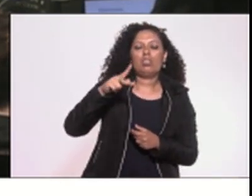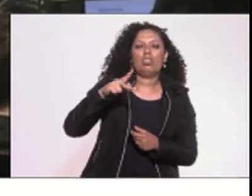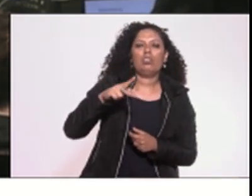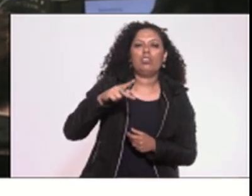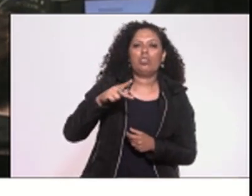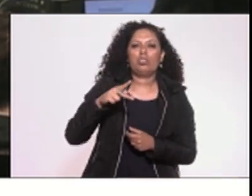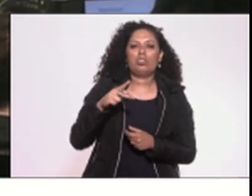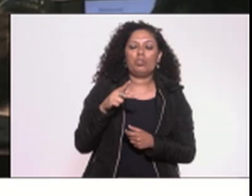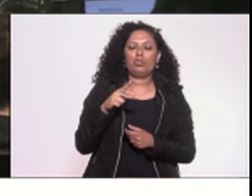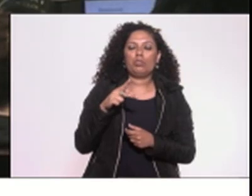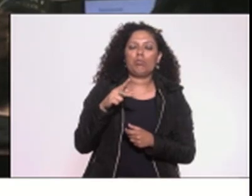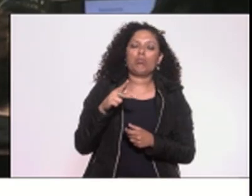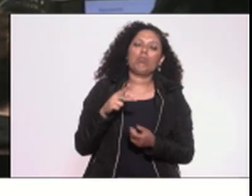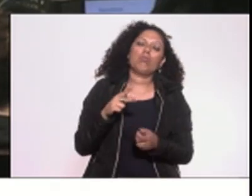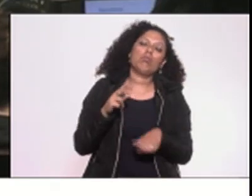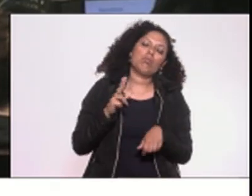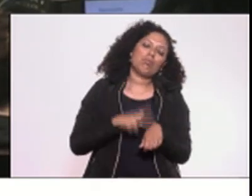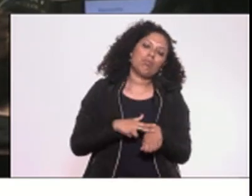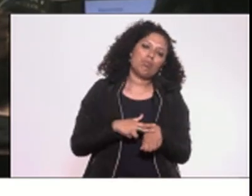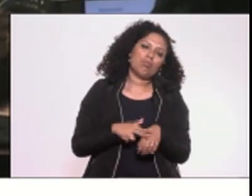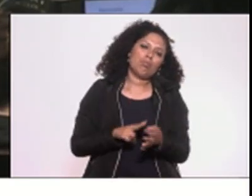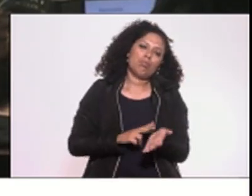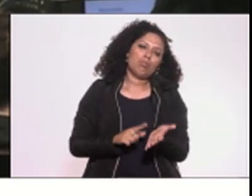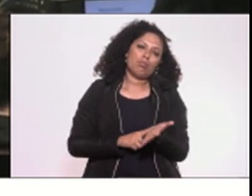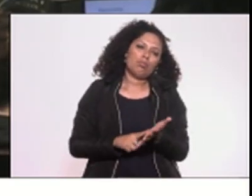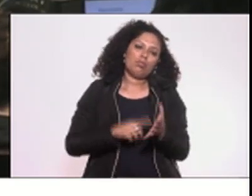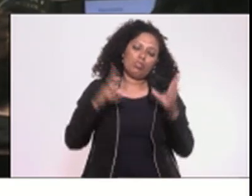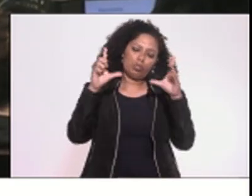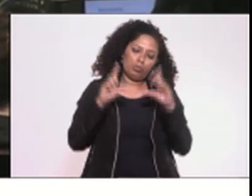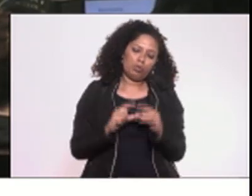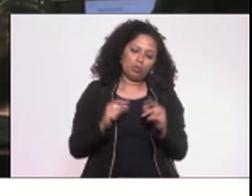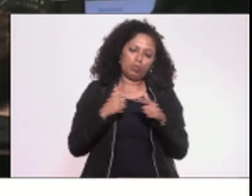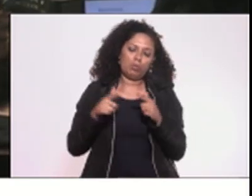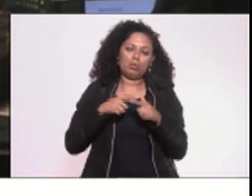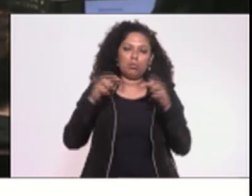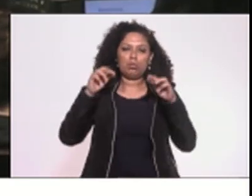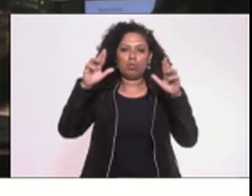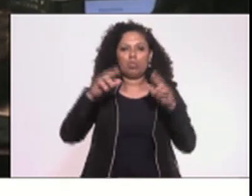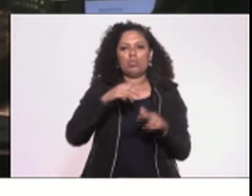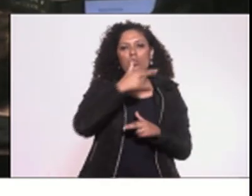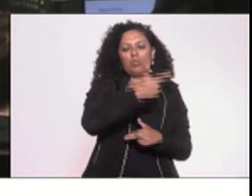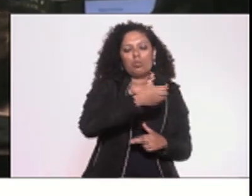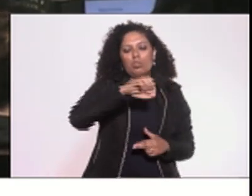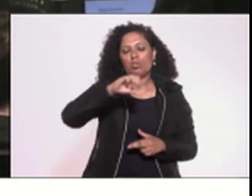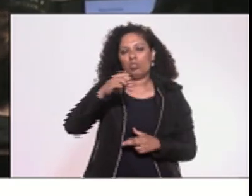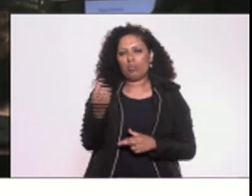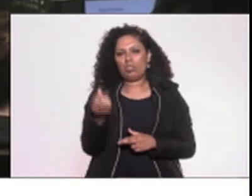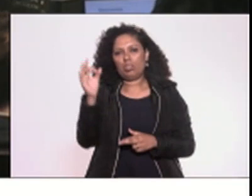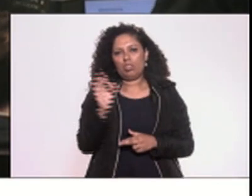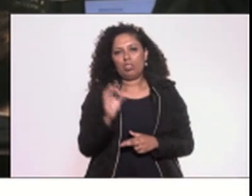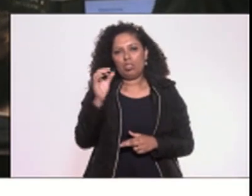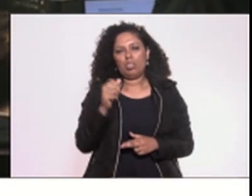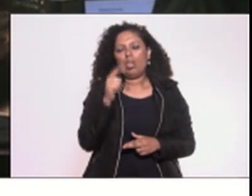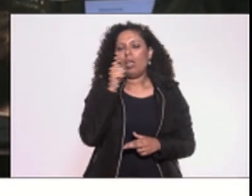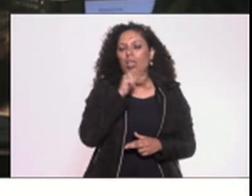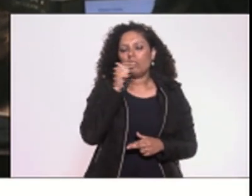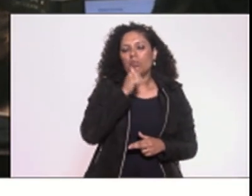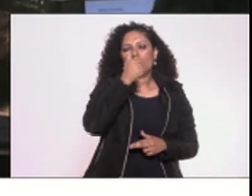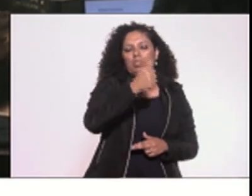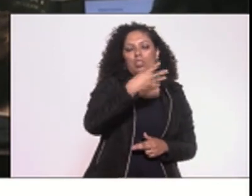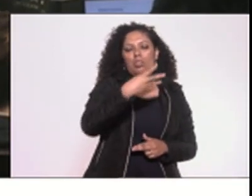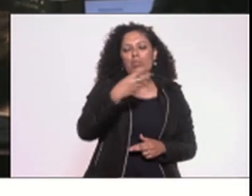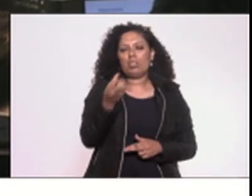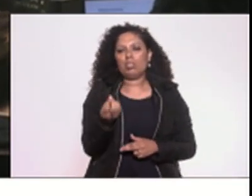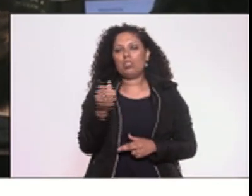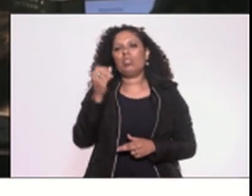4 kg de papelão, reduzindo a poluição do ar em 296%, a da água em 140%, comparado com a produção de